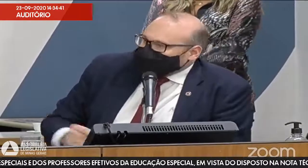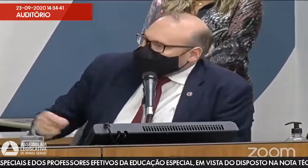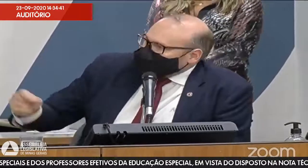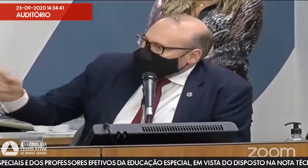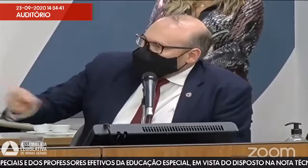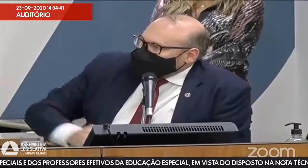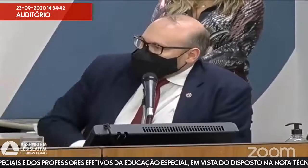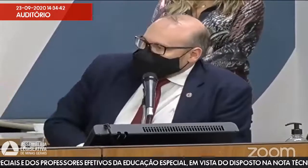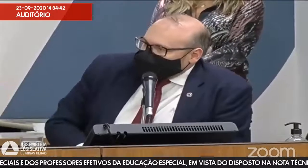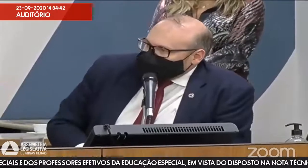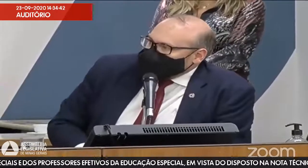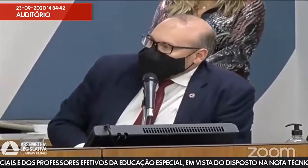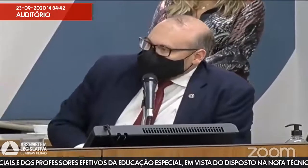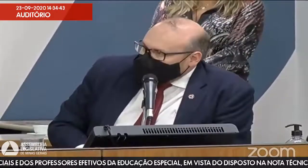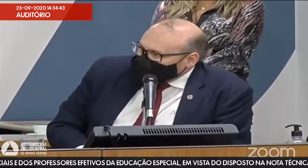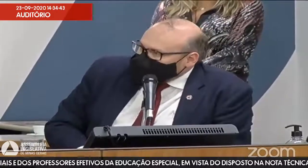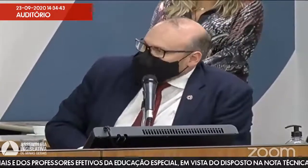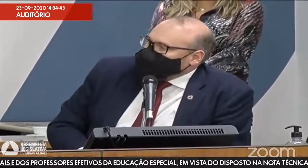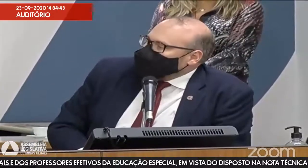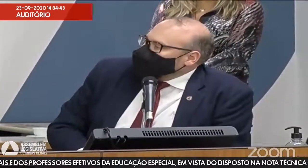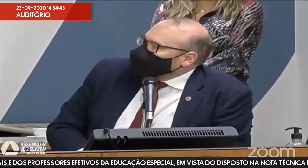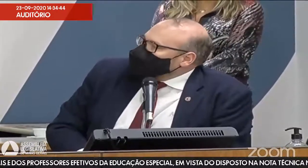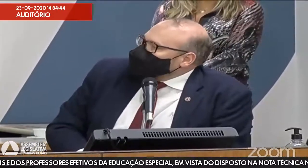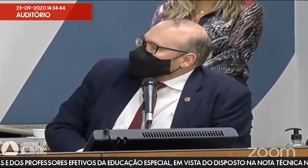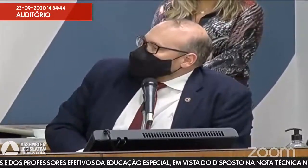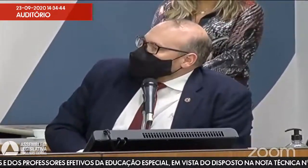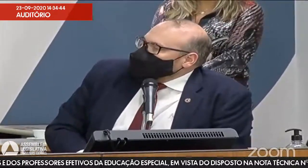os professores designados.